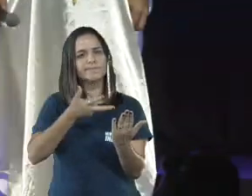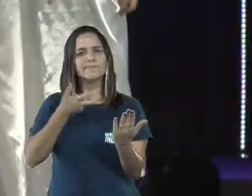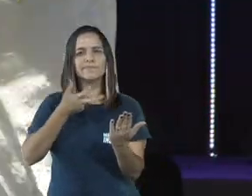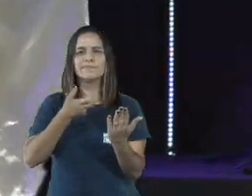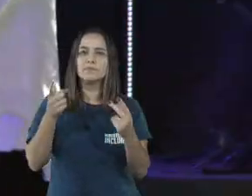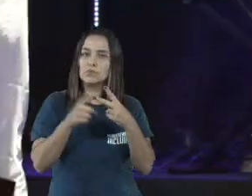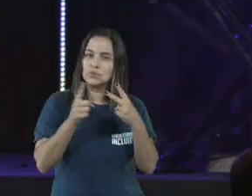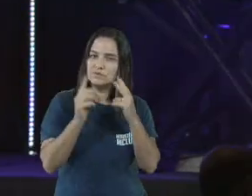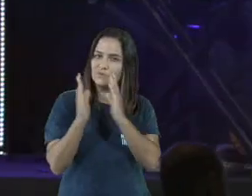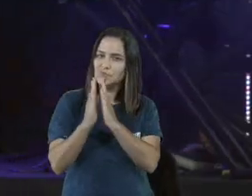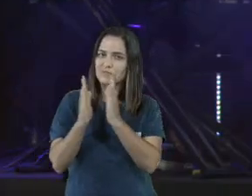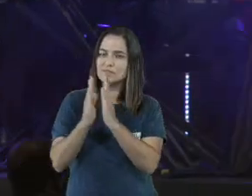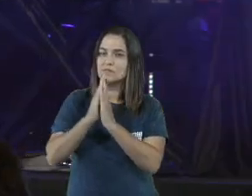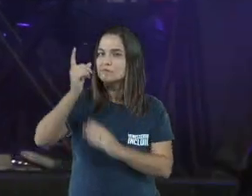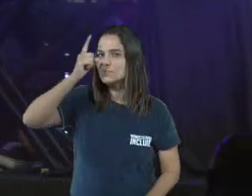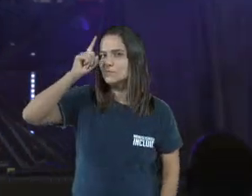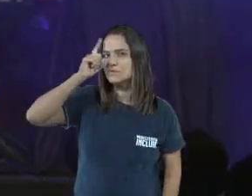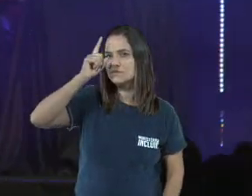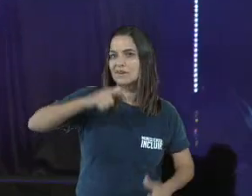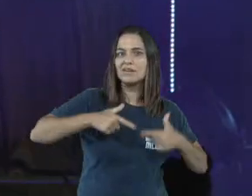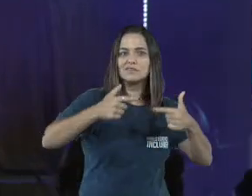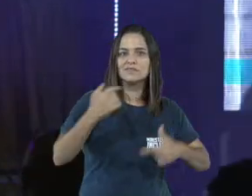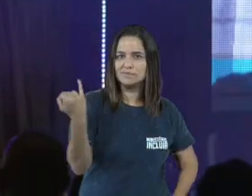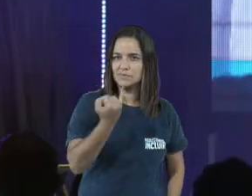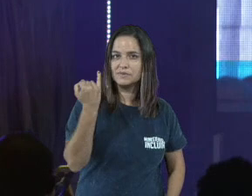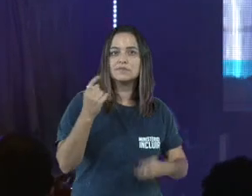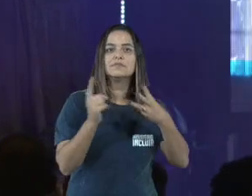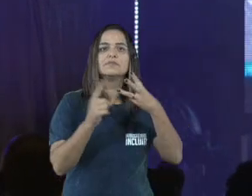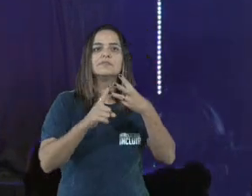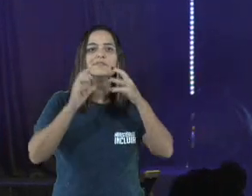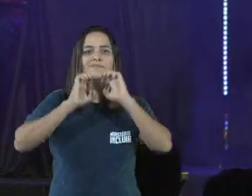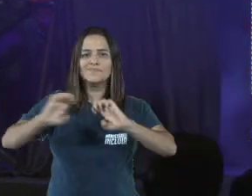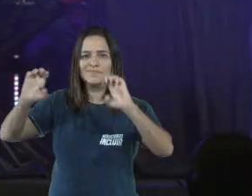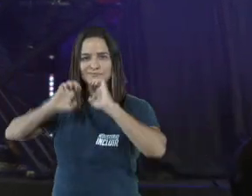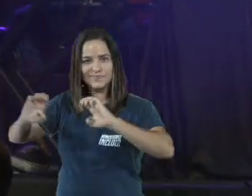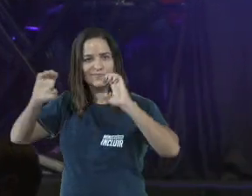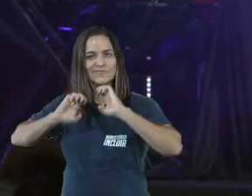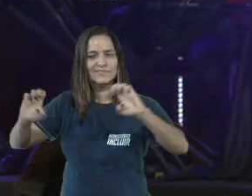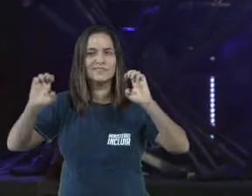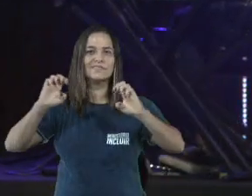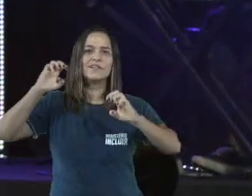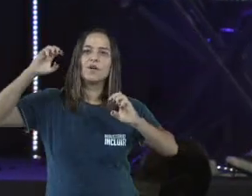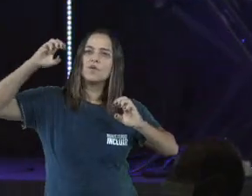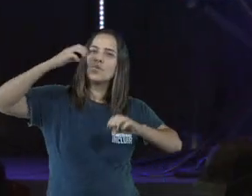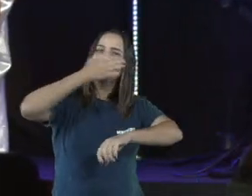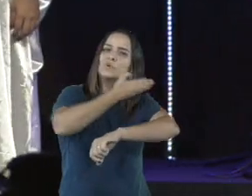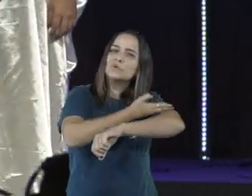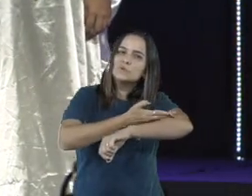alho a evangelização estilo de vida a honra